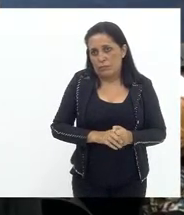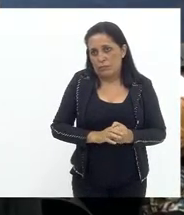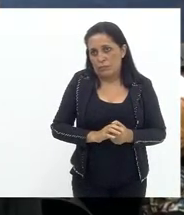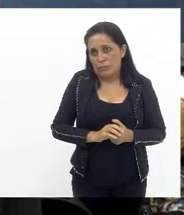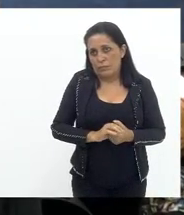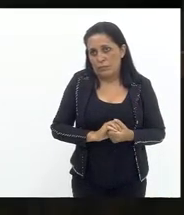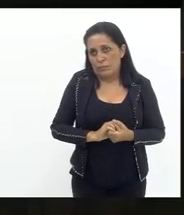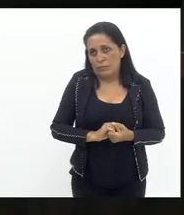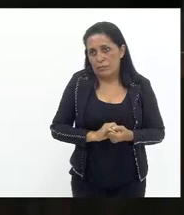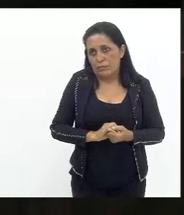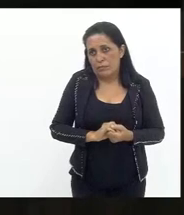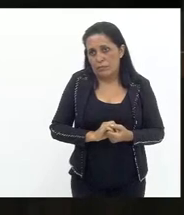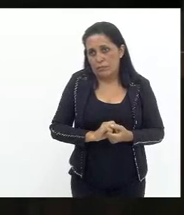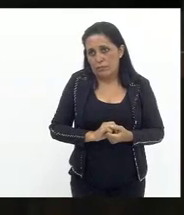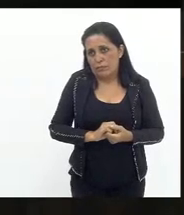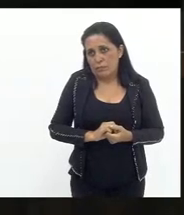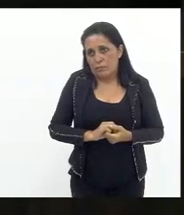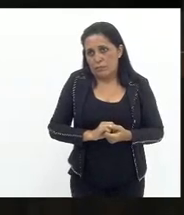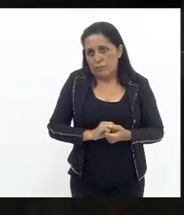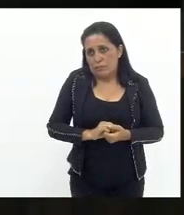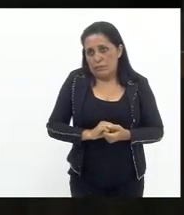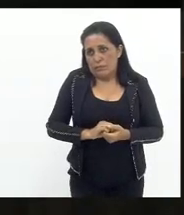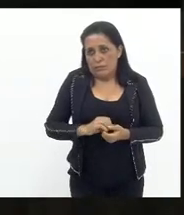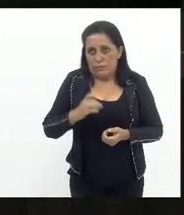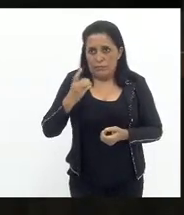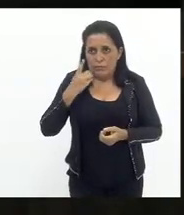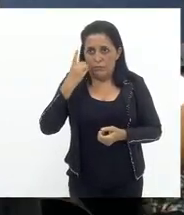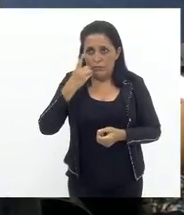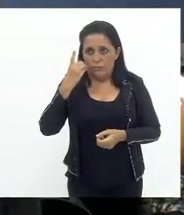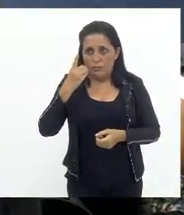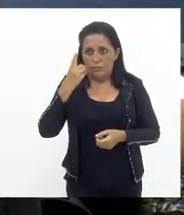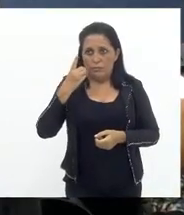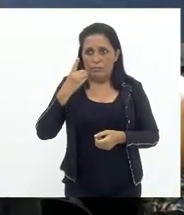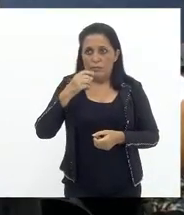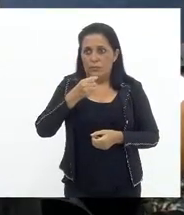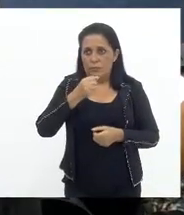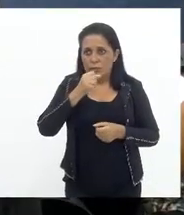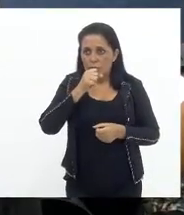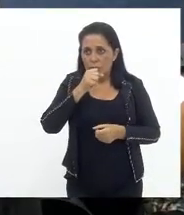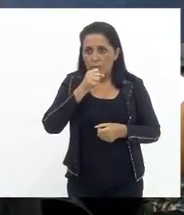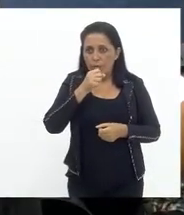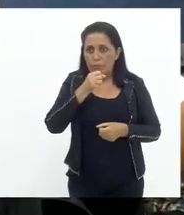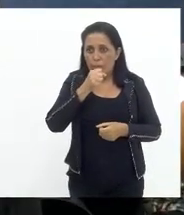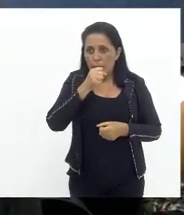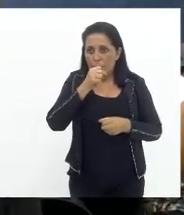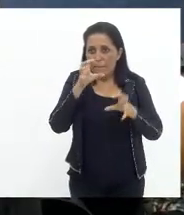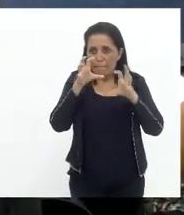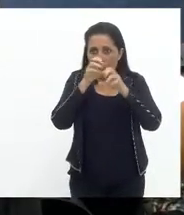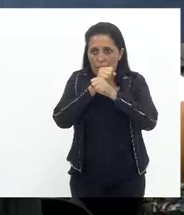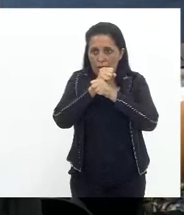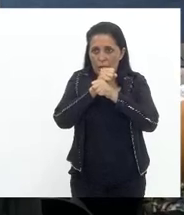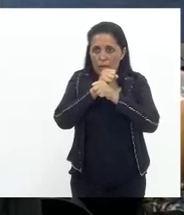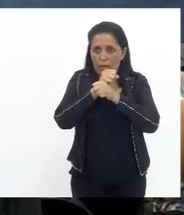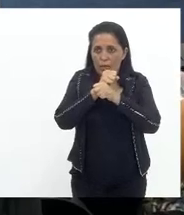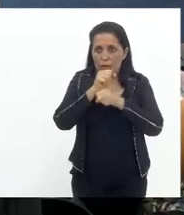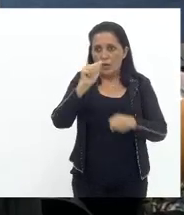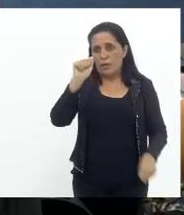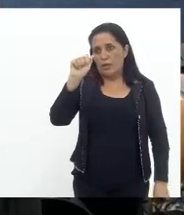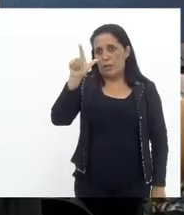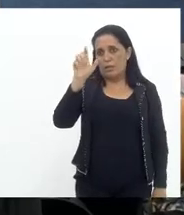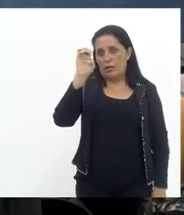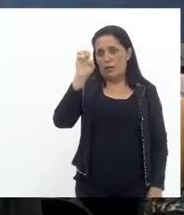É porque o subtenente está com o microfone aberto. Deputado, sube, por favor. Por favor, deputado Alexandre.